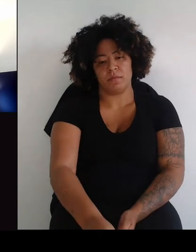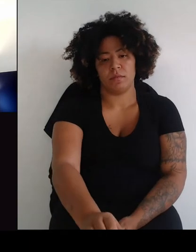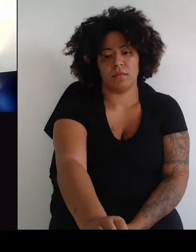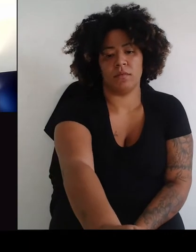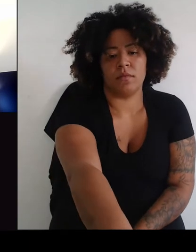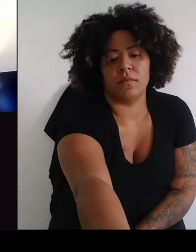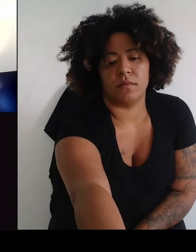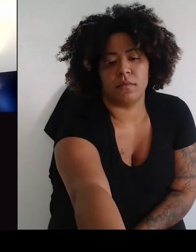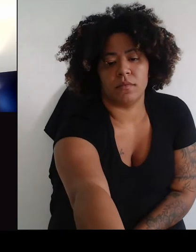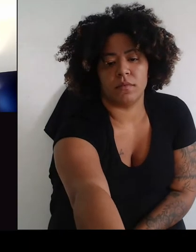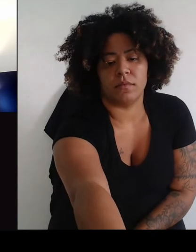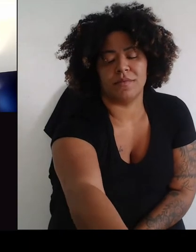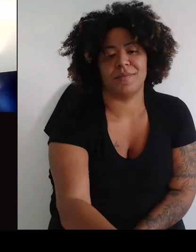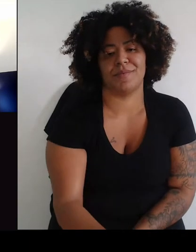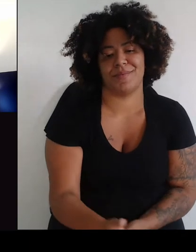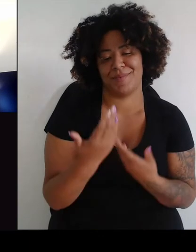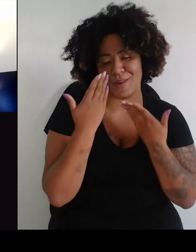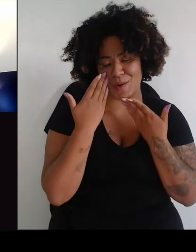obrigado